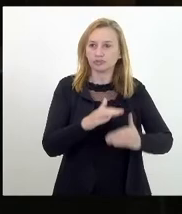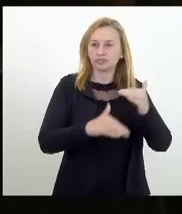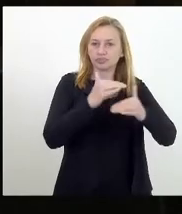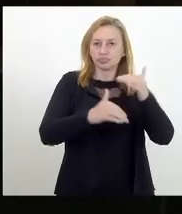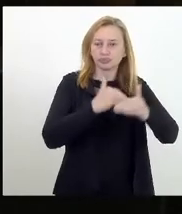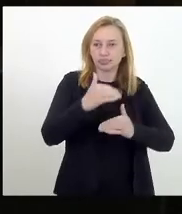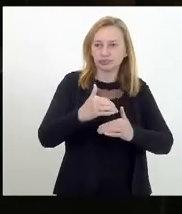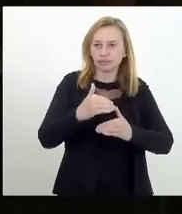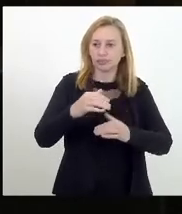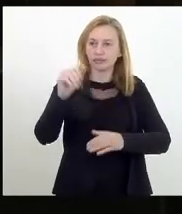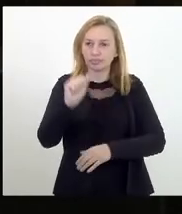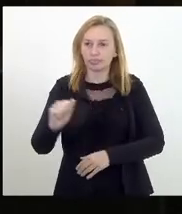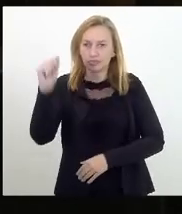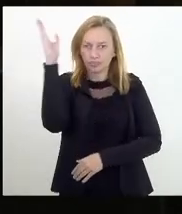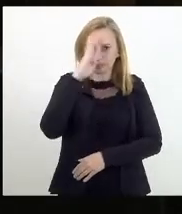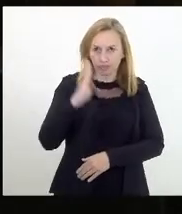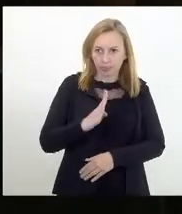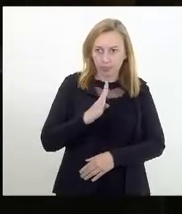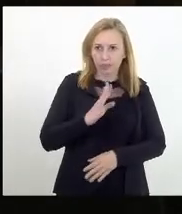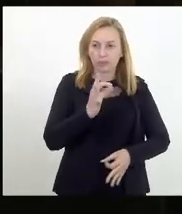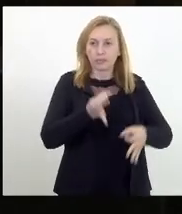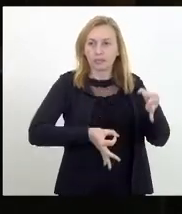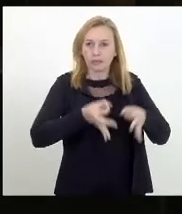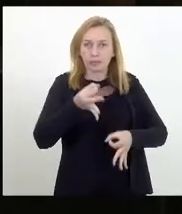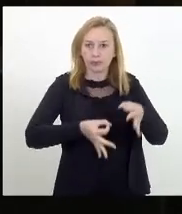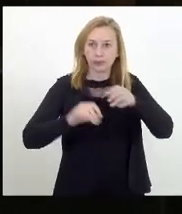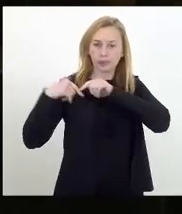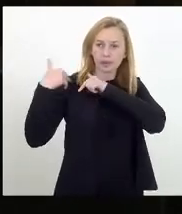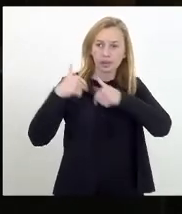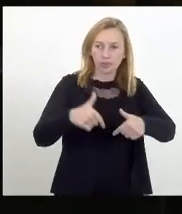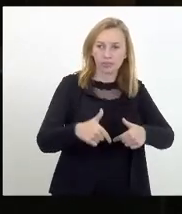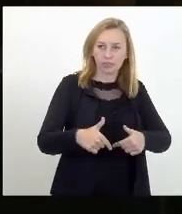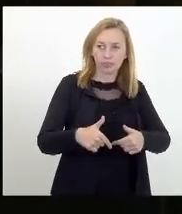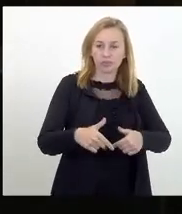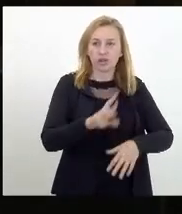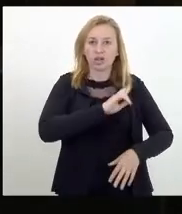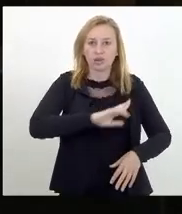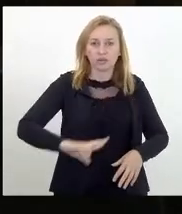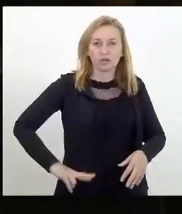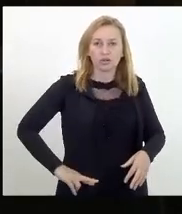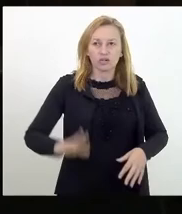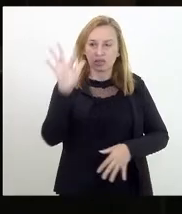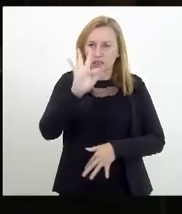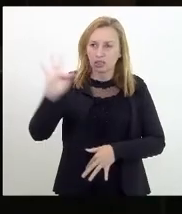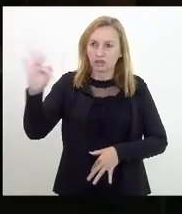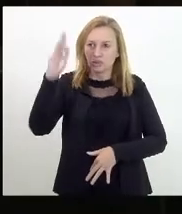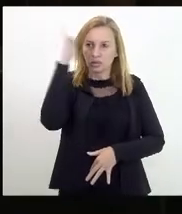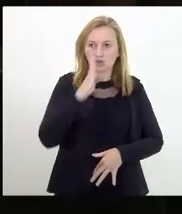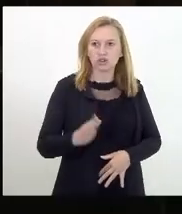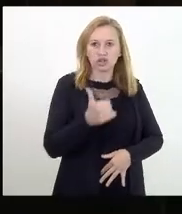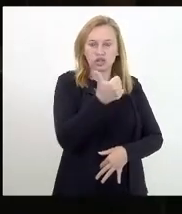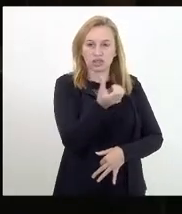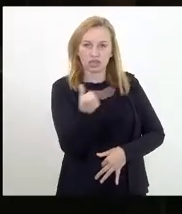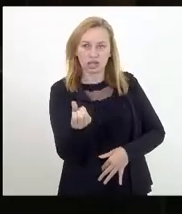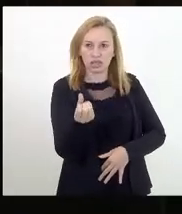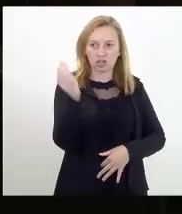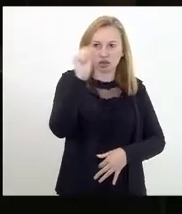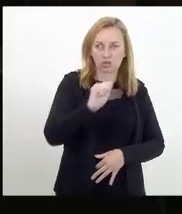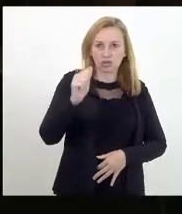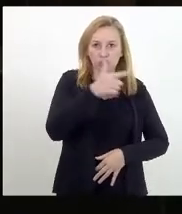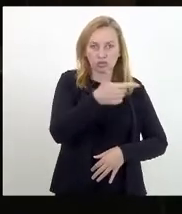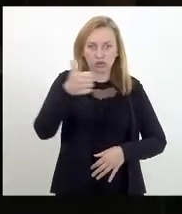a Associação Brasileira de juristas conservadores República Federativa do Brasil Dezesseis de agosto de